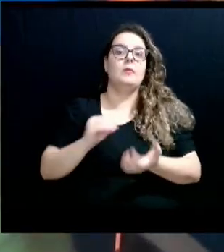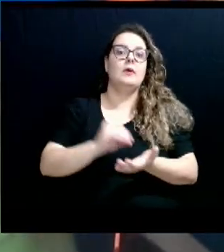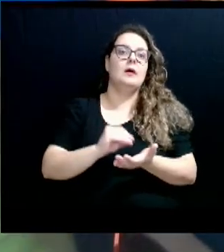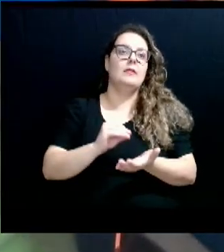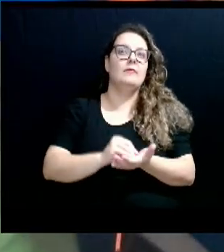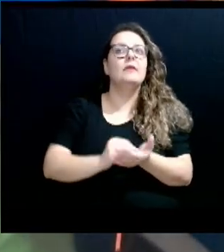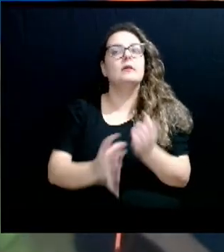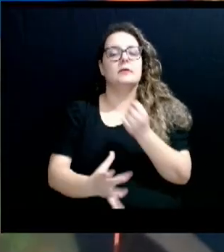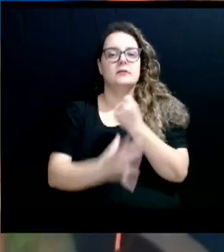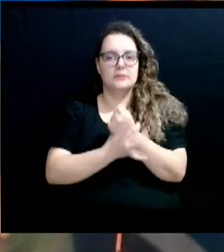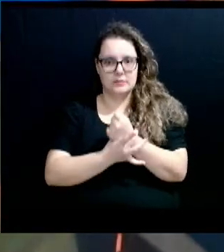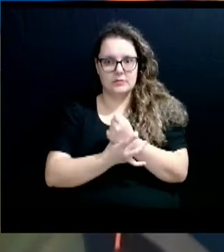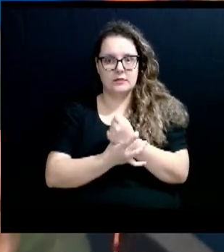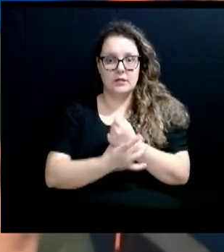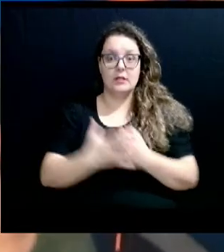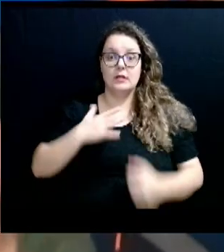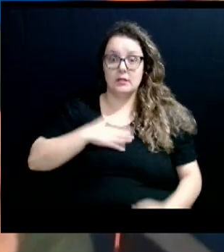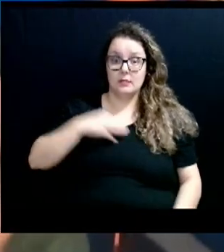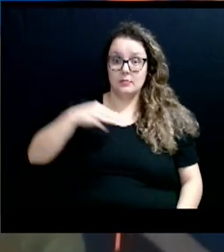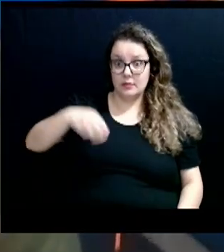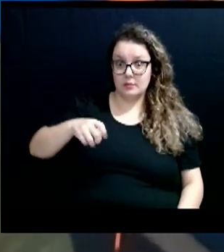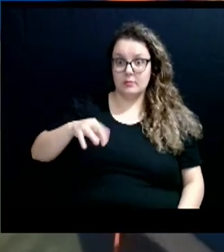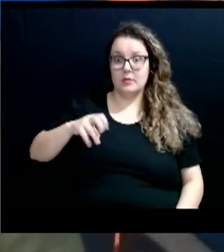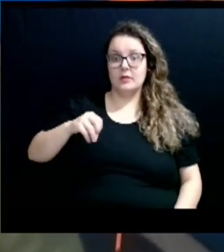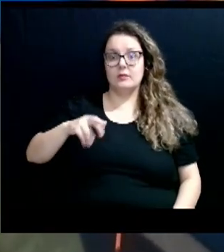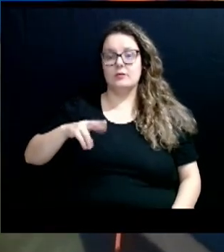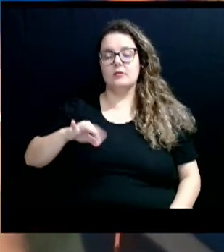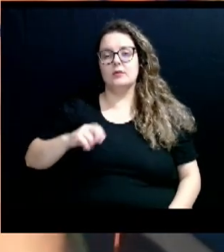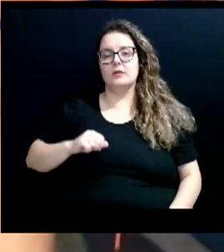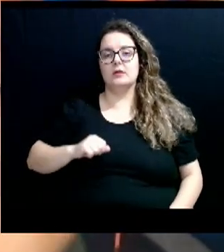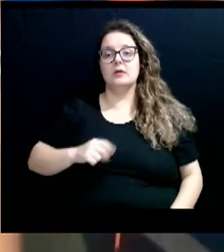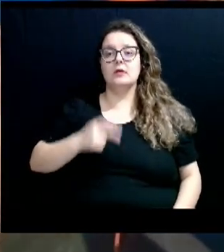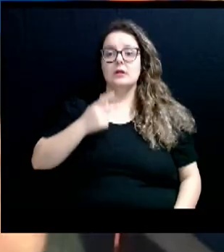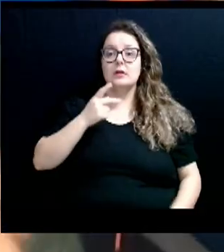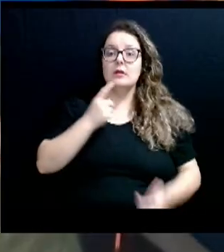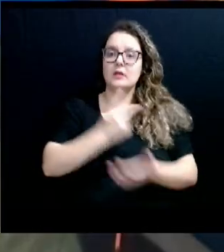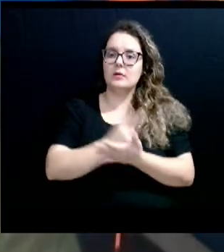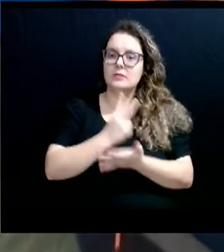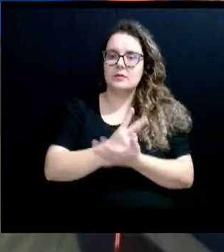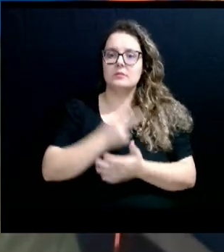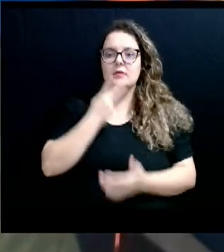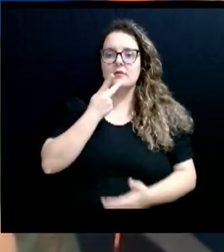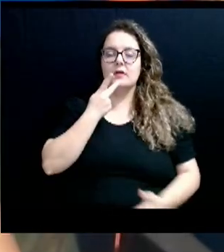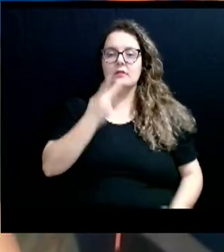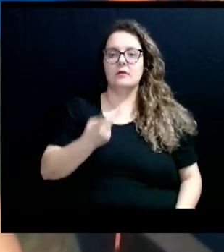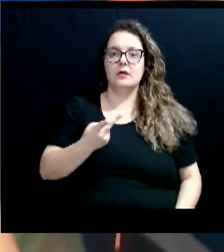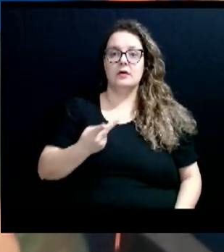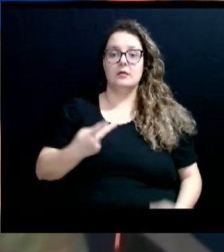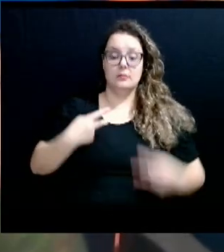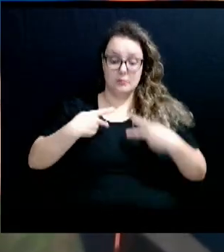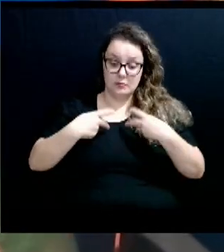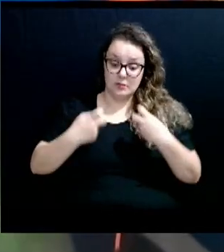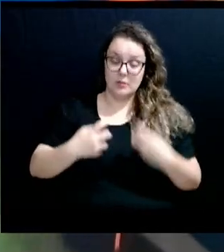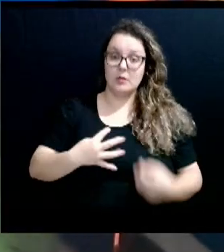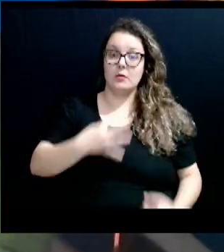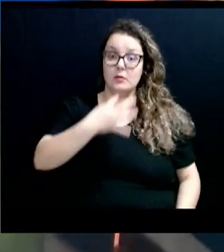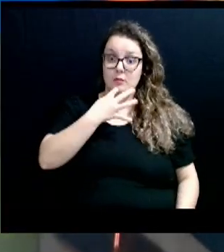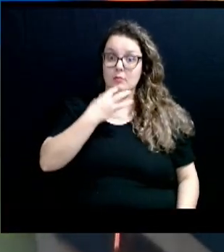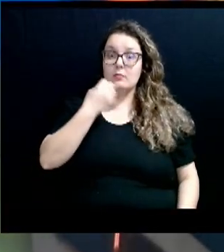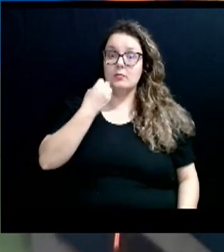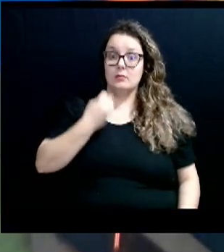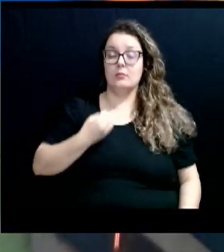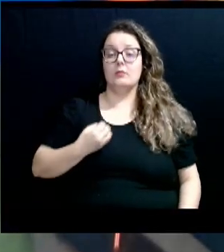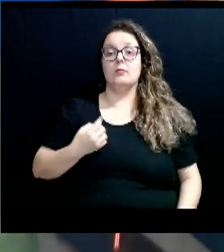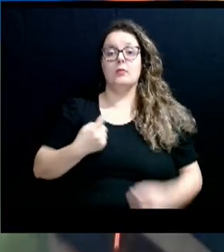minha mentoria, eu faço muito esse exercício de você ter que se conhecer muito bem. Porque quando